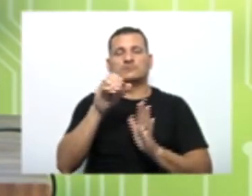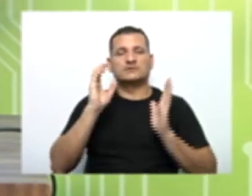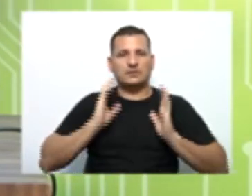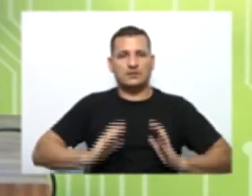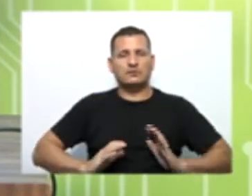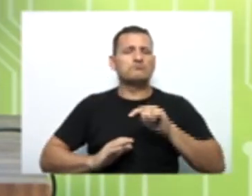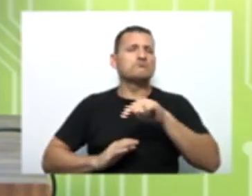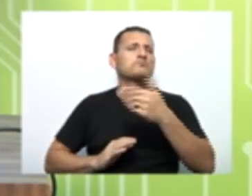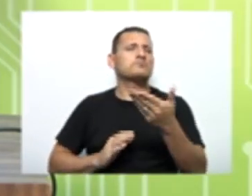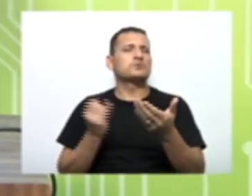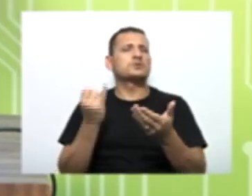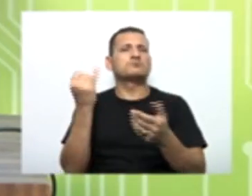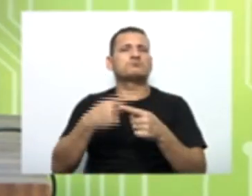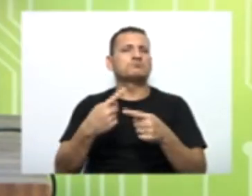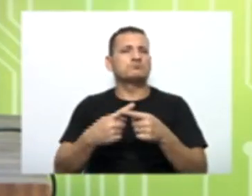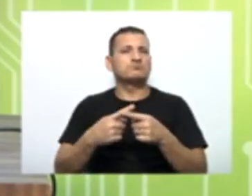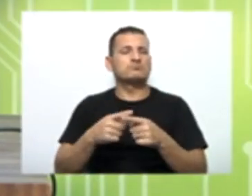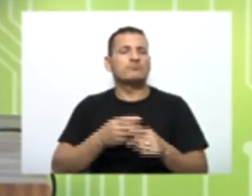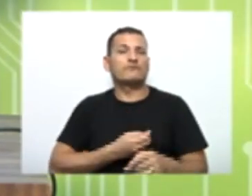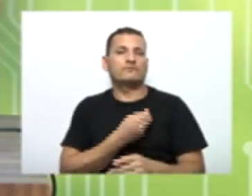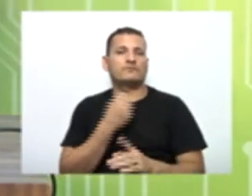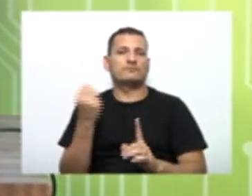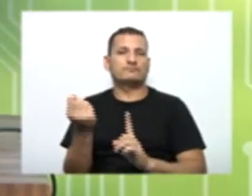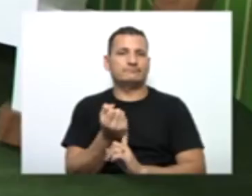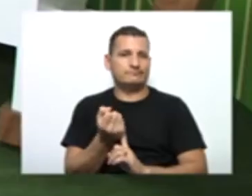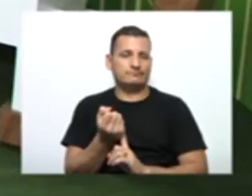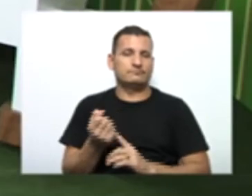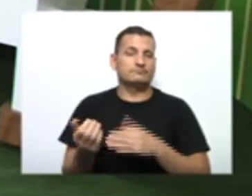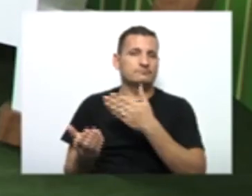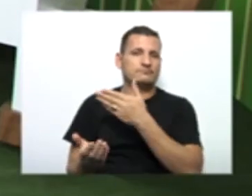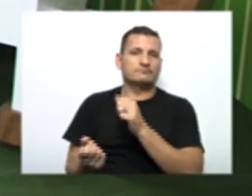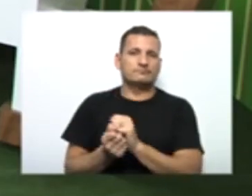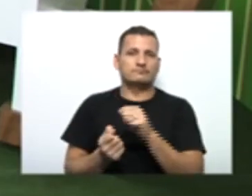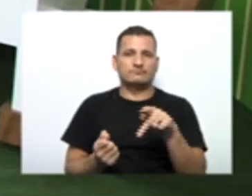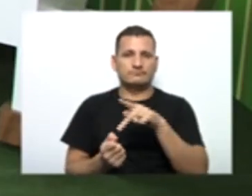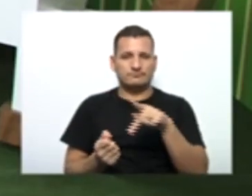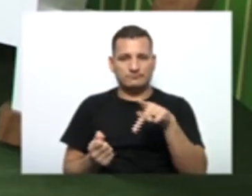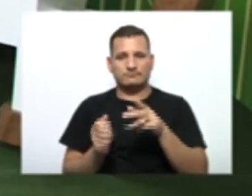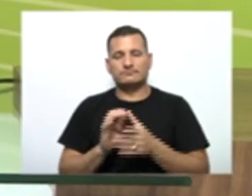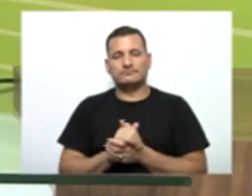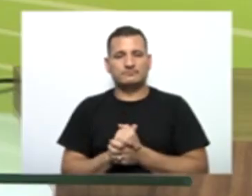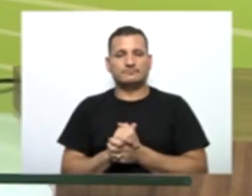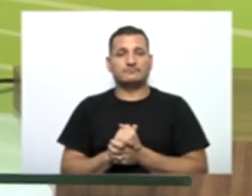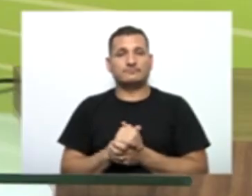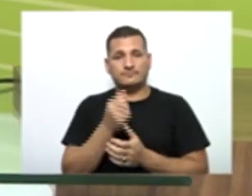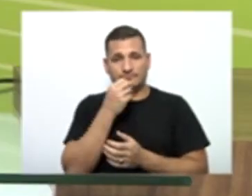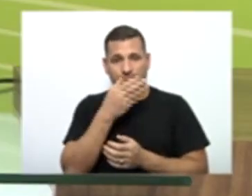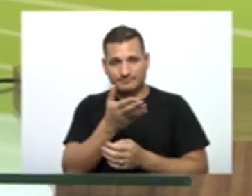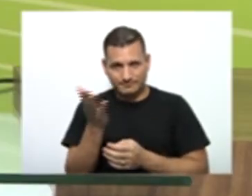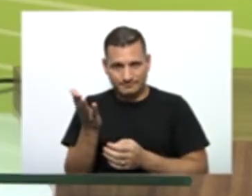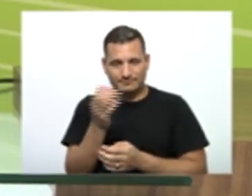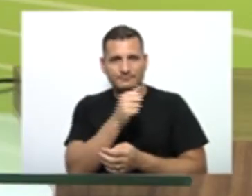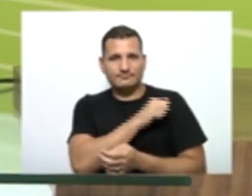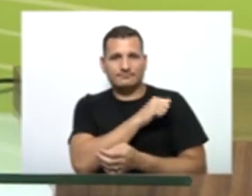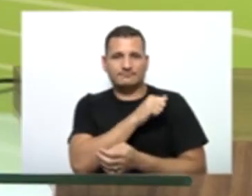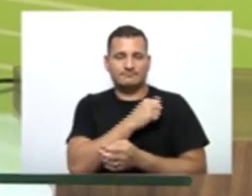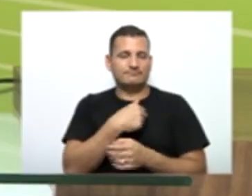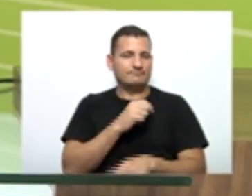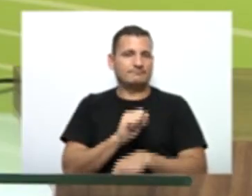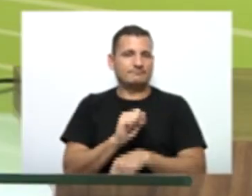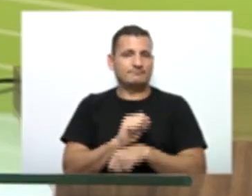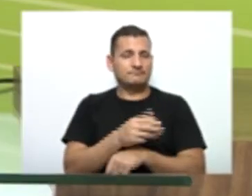a vida em sociedade, como eu já falei. Estamos aqui com o professor Wesley. Tudo bem, professor Wesley? Tudo bom, professor? Tudo bom, alunos? Espero que vocês estejam